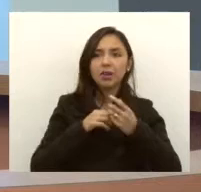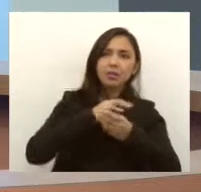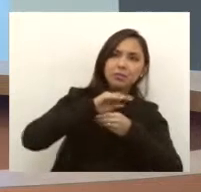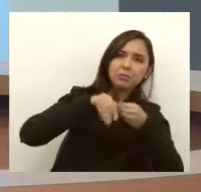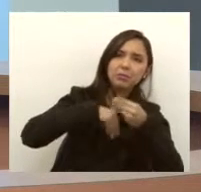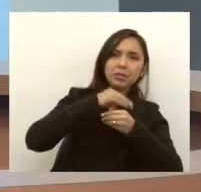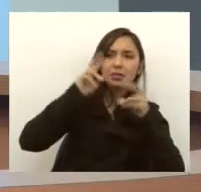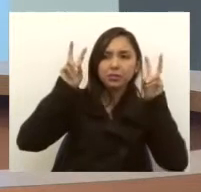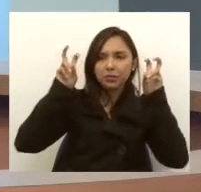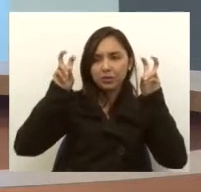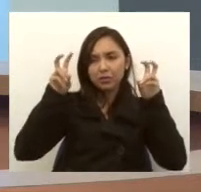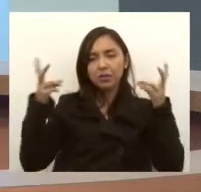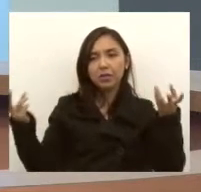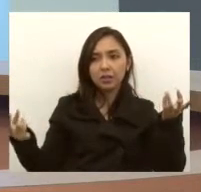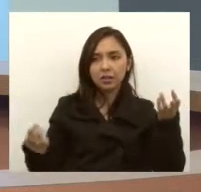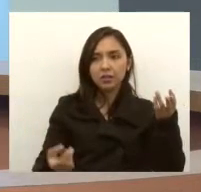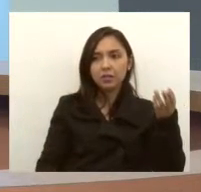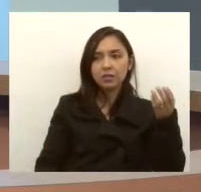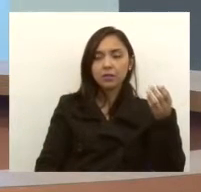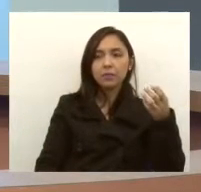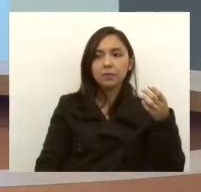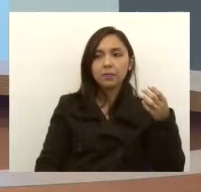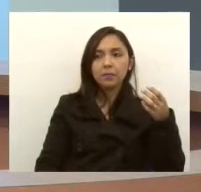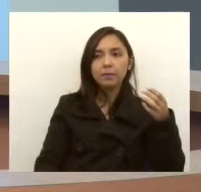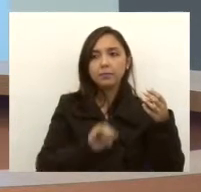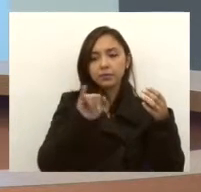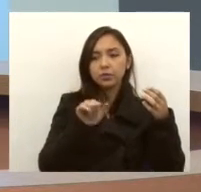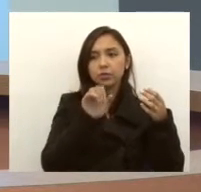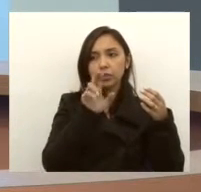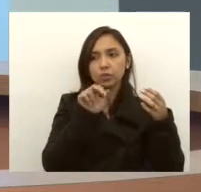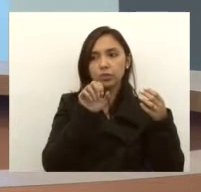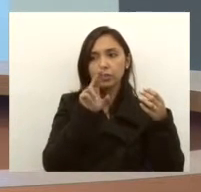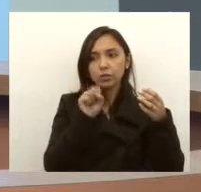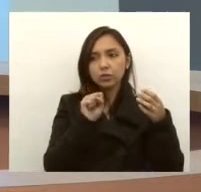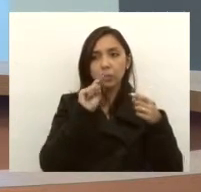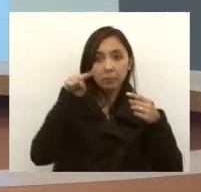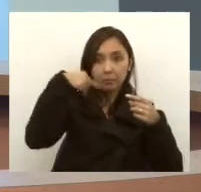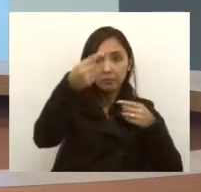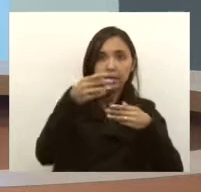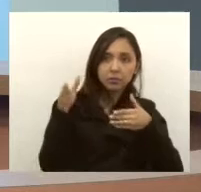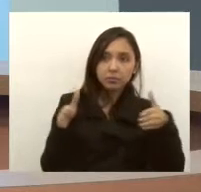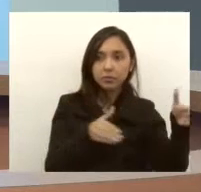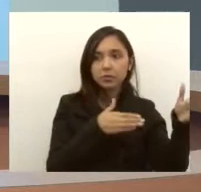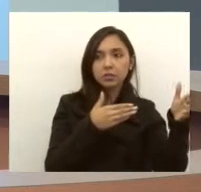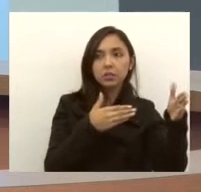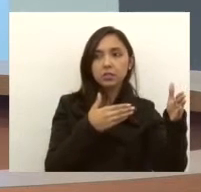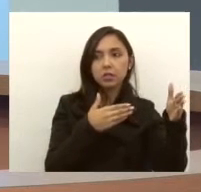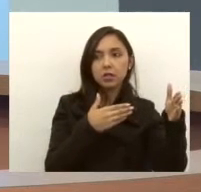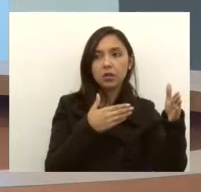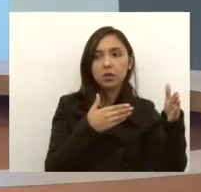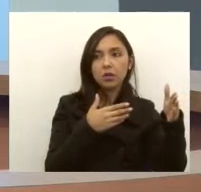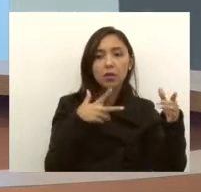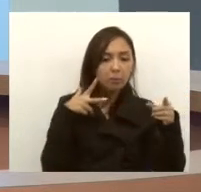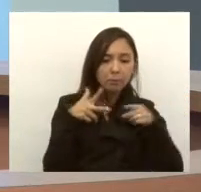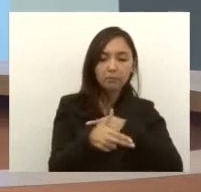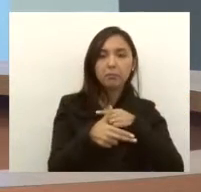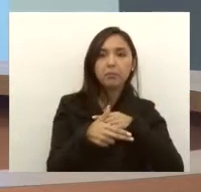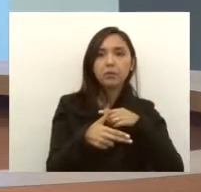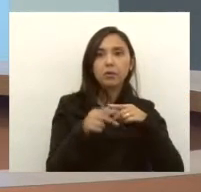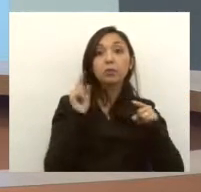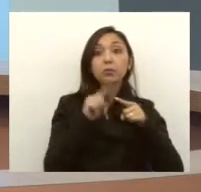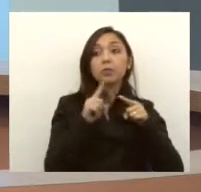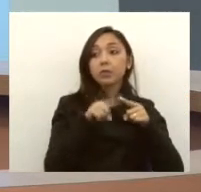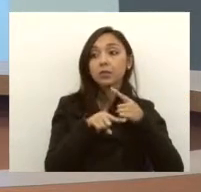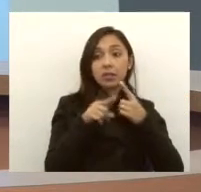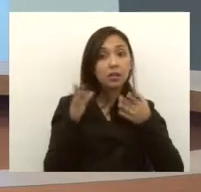os assuntos. Tal de verdade, presidente Jesus, eu gostaria que Vossa Excelência, a partir da próxima sessão, desse uma poda nisso, porque senão a